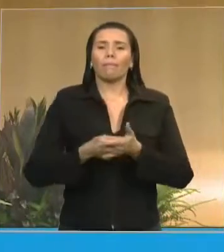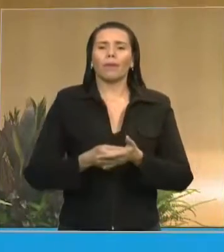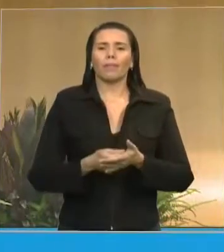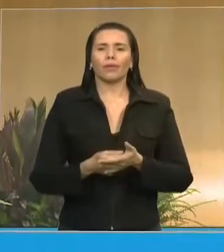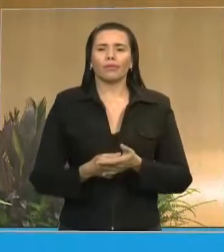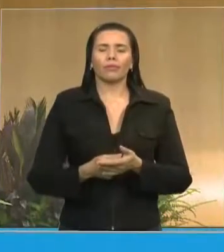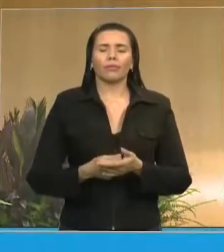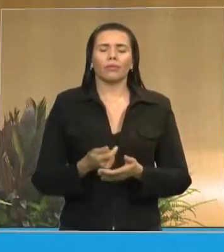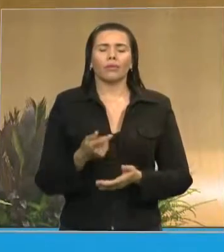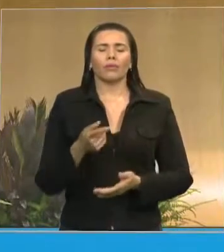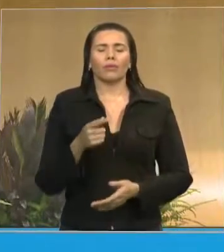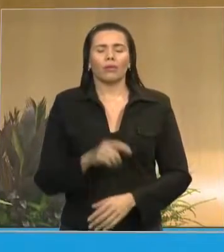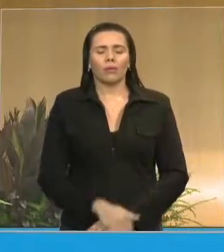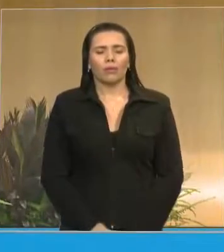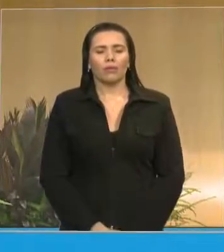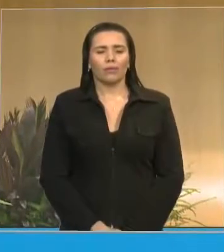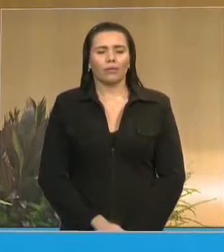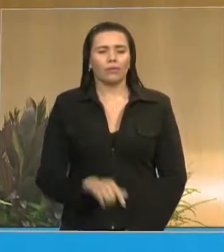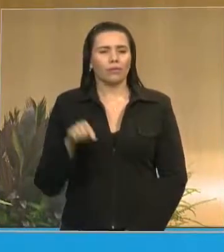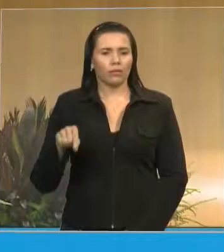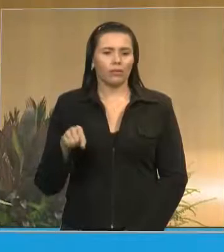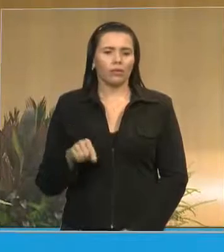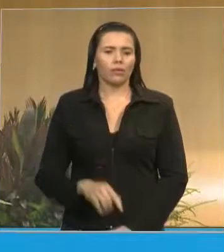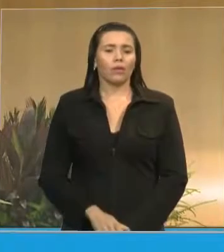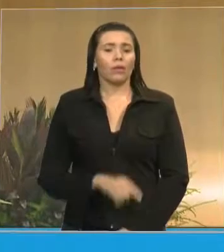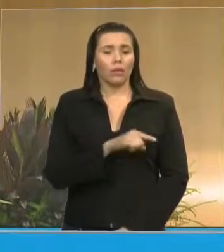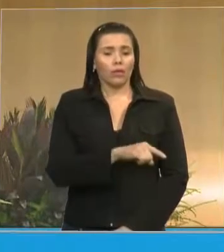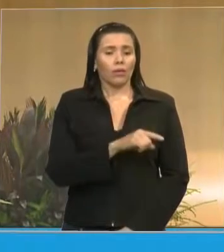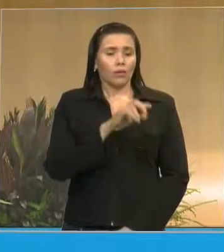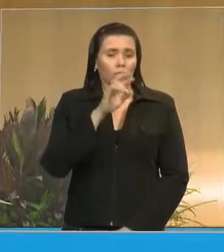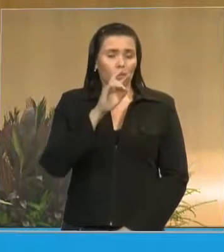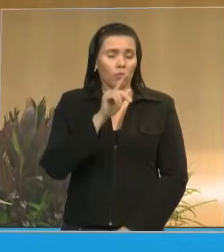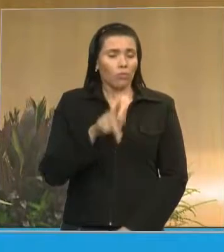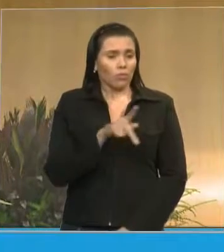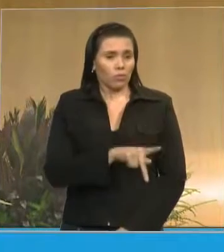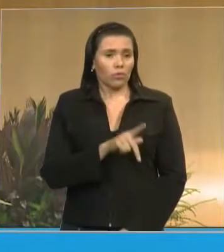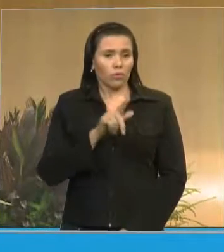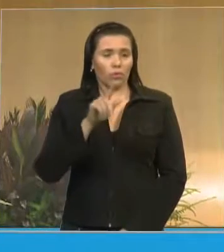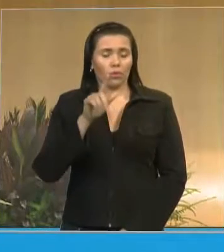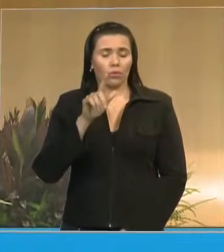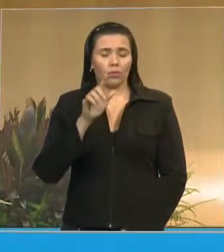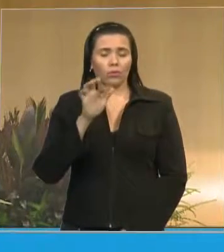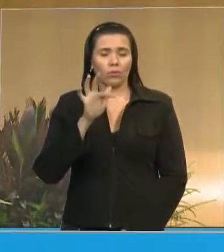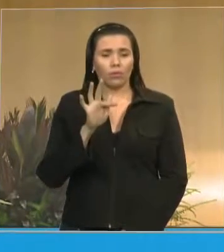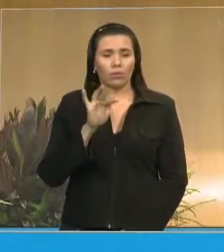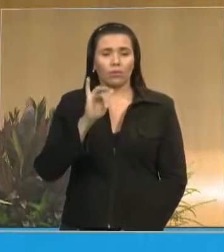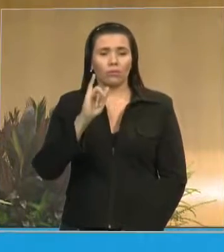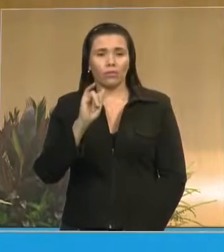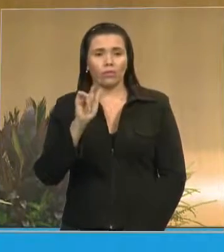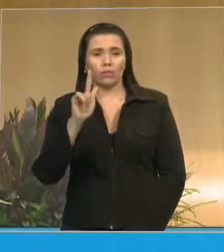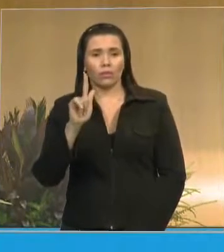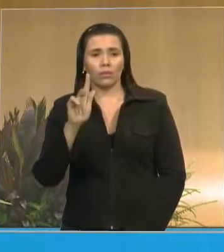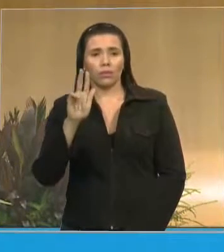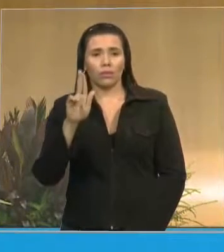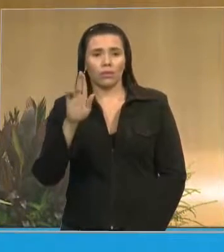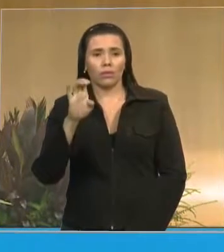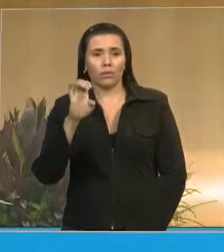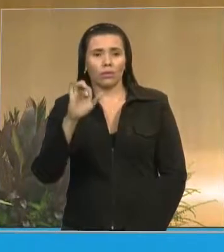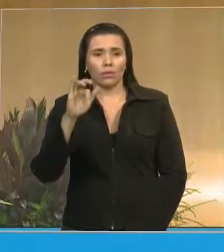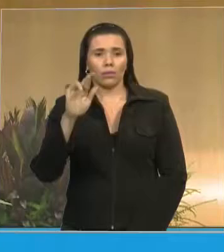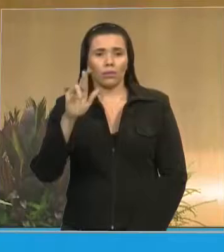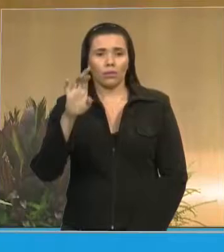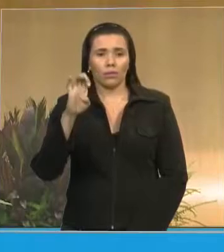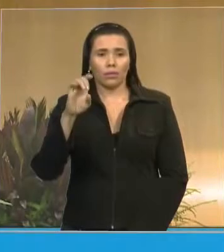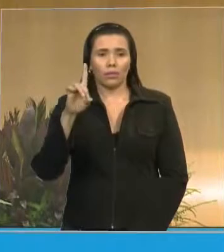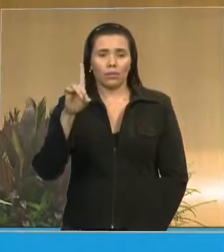época era o professor Figueiredo. E hoje já se passaram mais